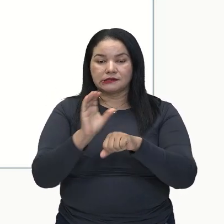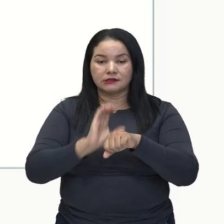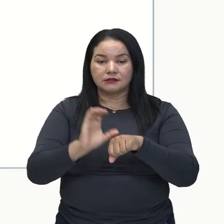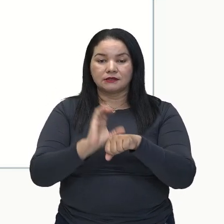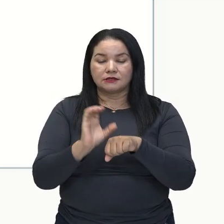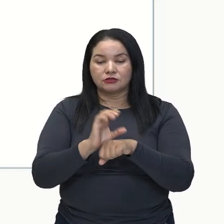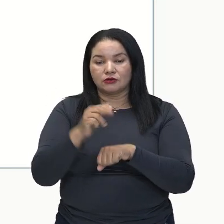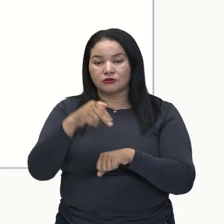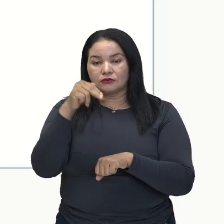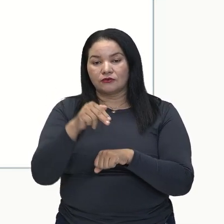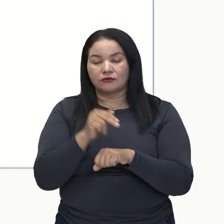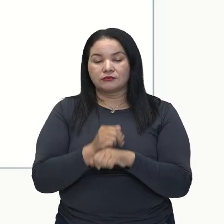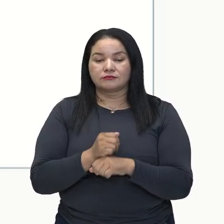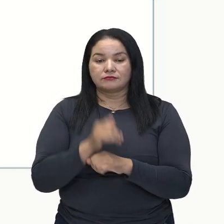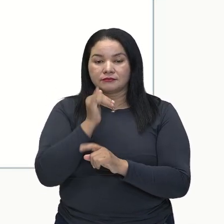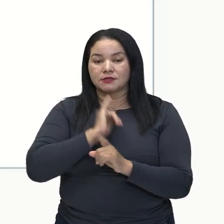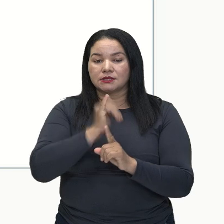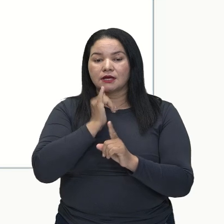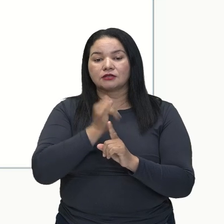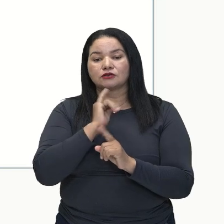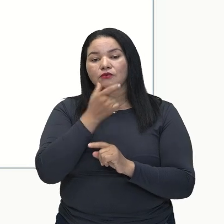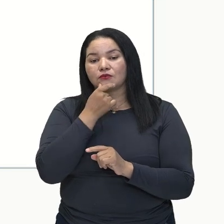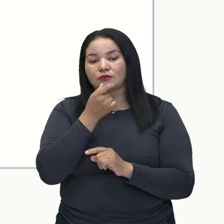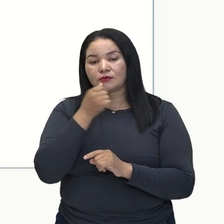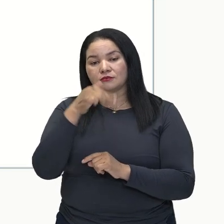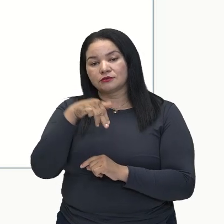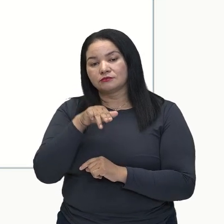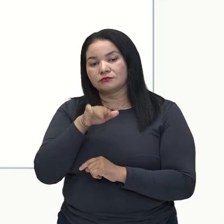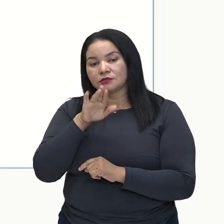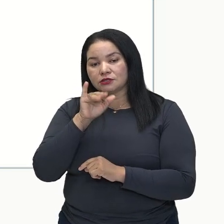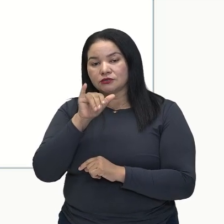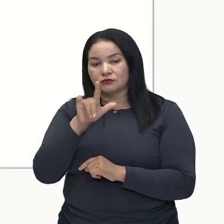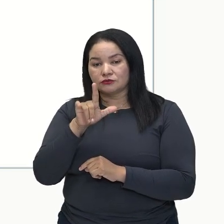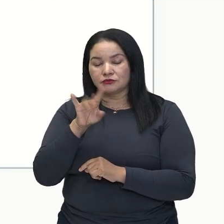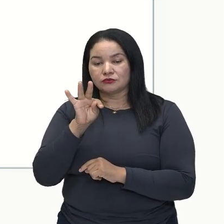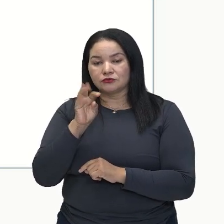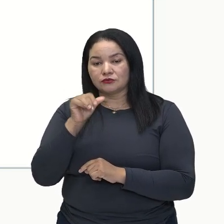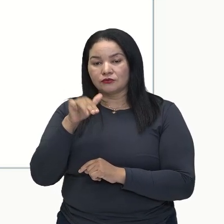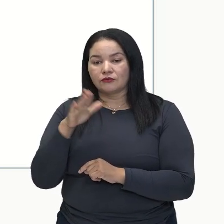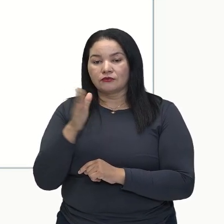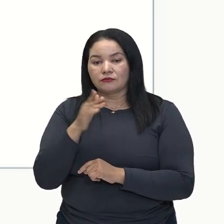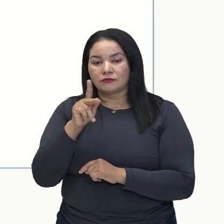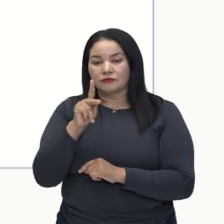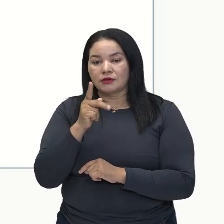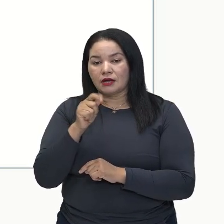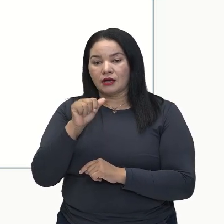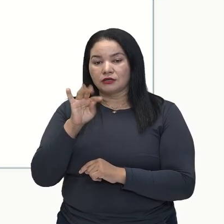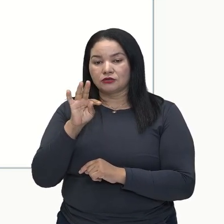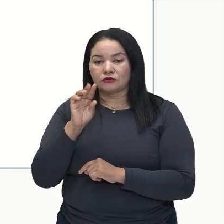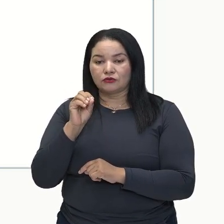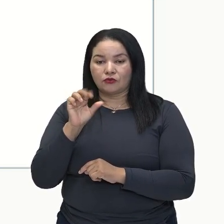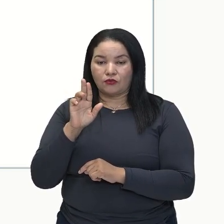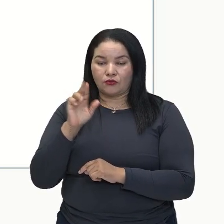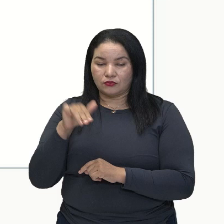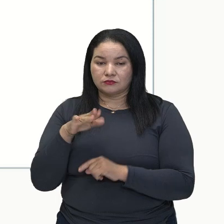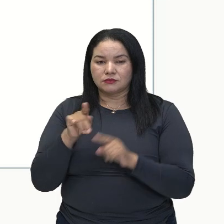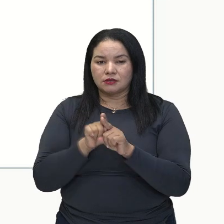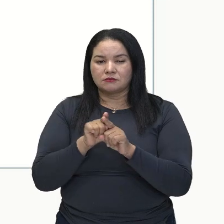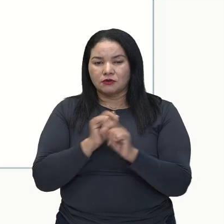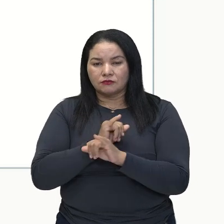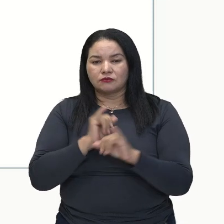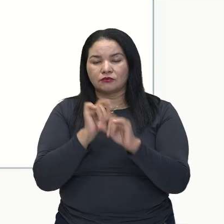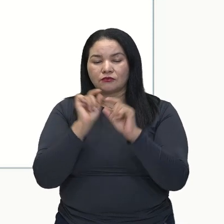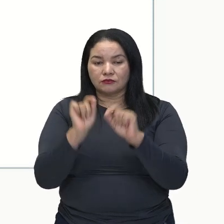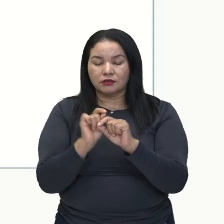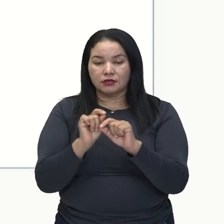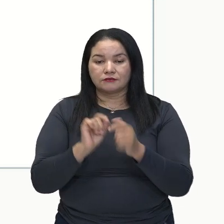a tradição narrativa de Milton Ratum. Então, essa resenha, desde o meu título, vai anunciar sobre o que eu vou tratar, sobre uma